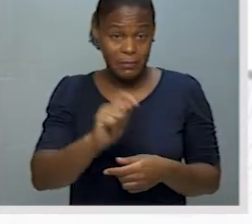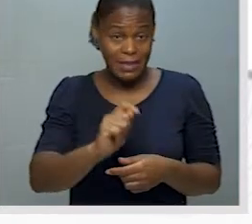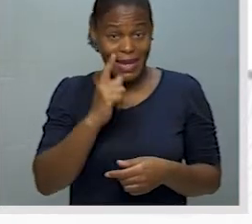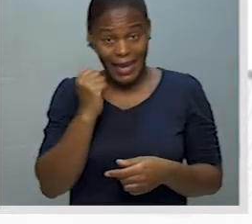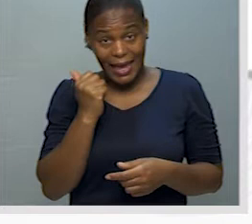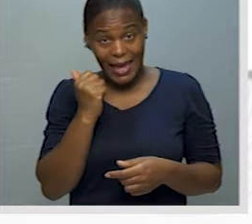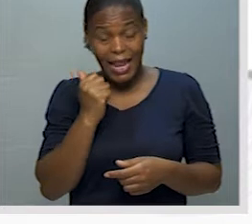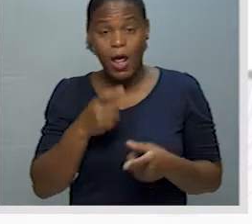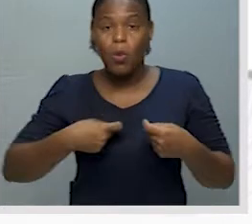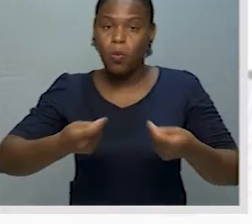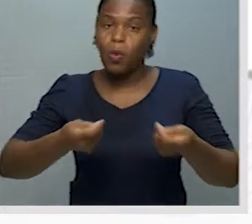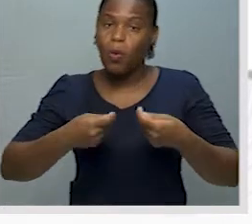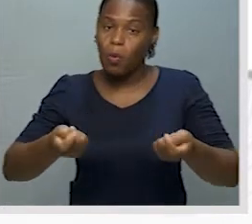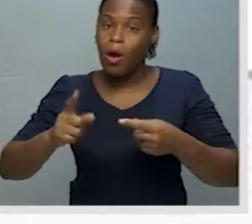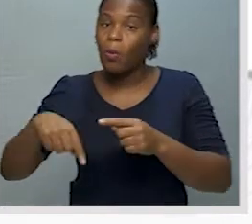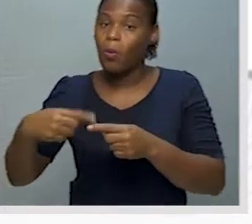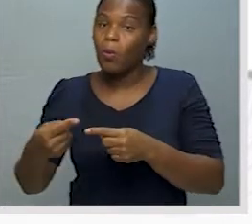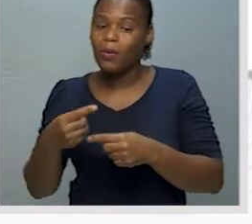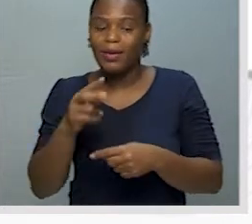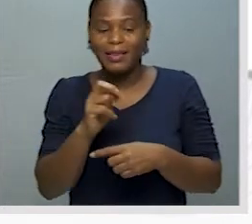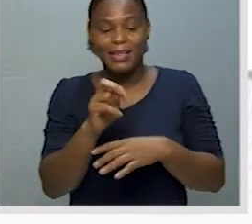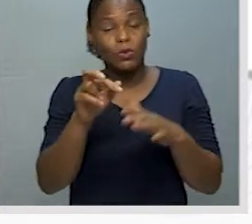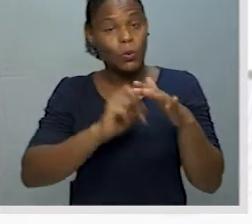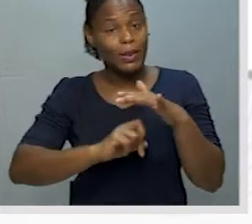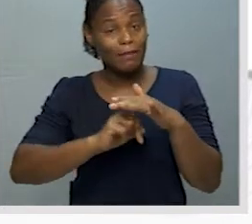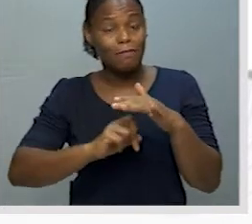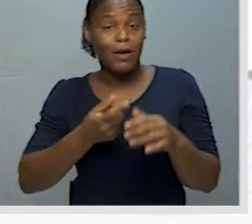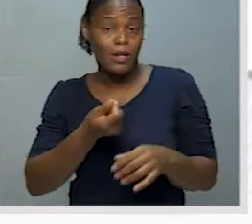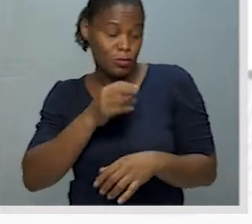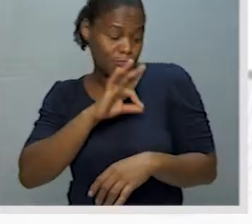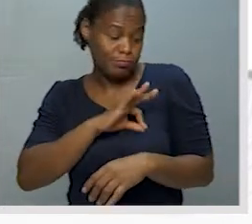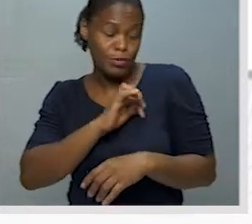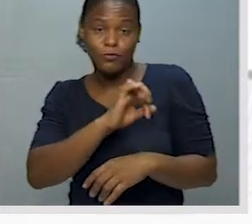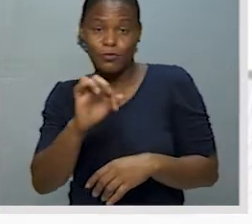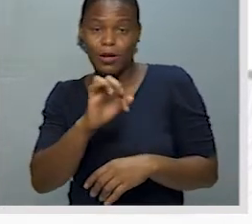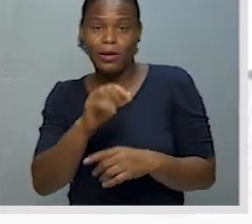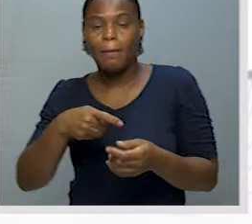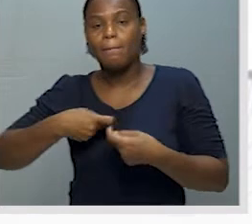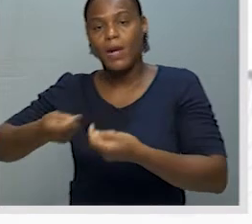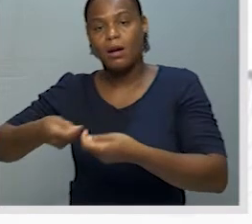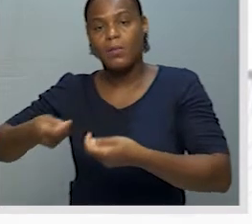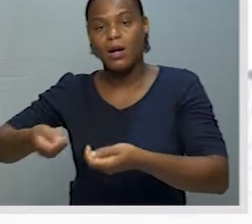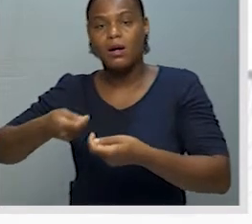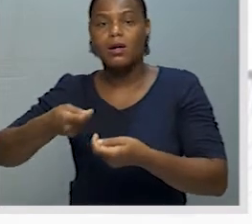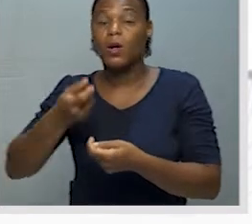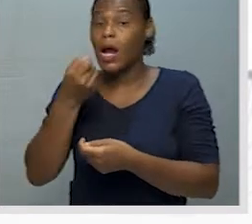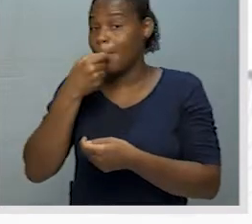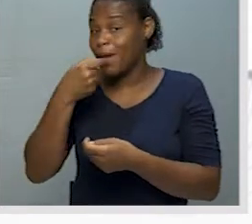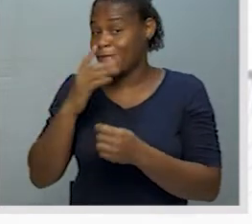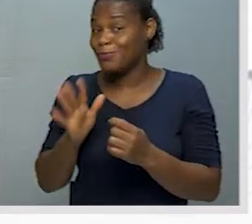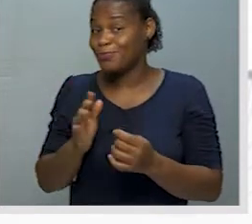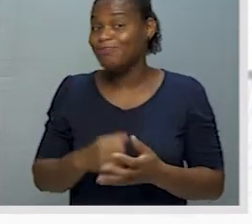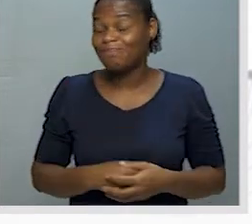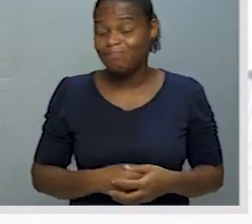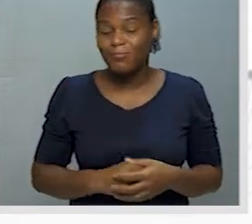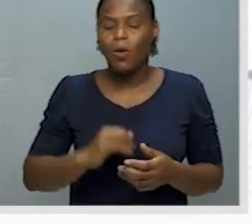mês, ele teve uma despesa extra. 3/8 do seu salário foram gastos com